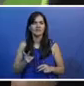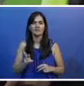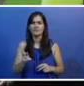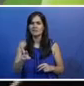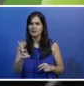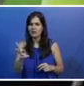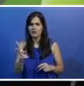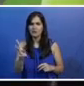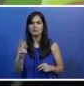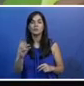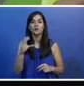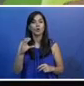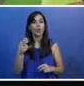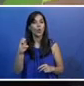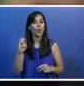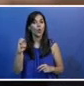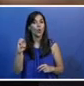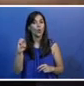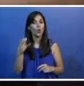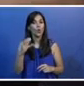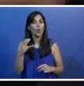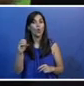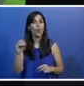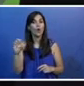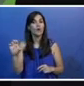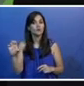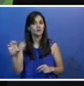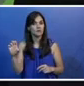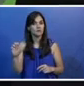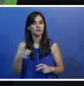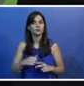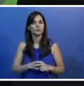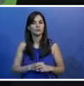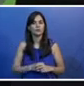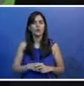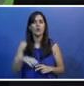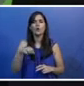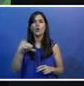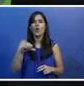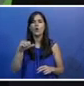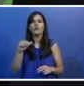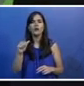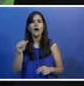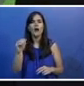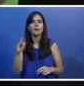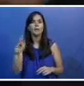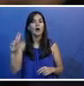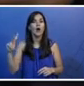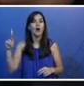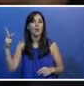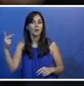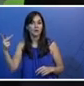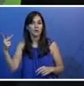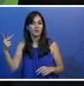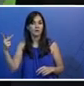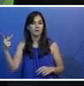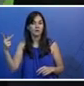ser coeficiente. Então tem aqui 9ab ao quadrado. Coeficiente